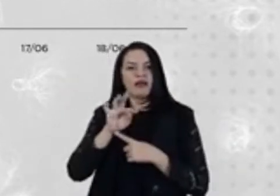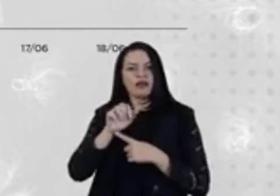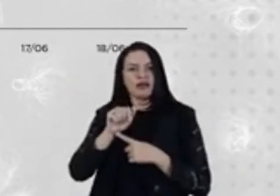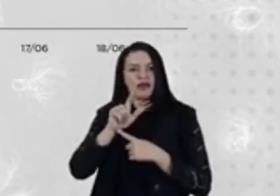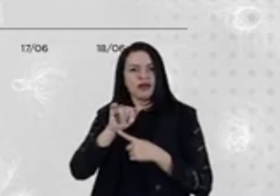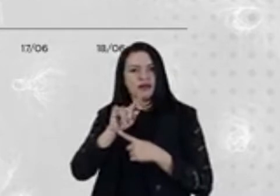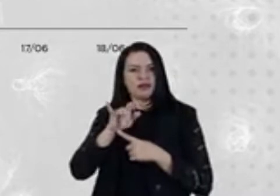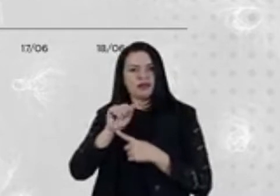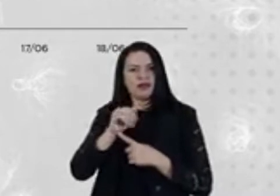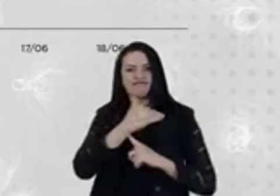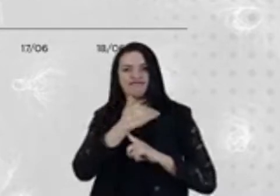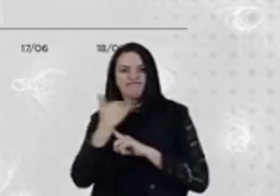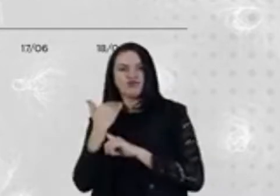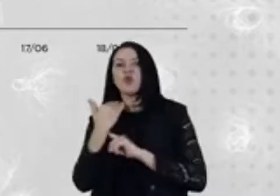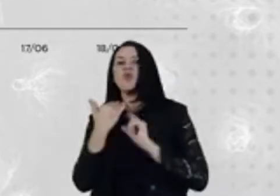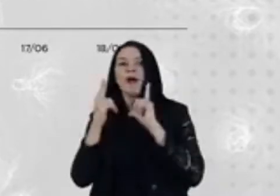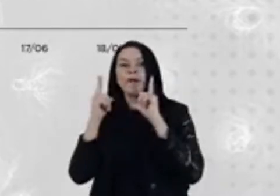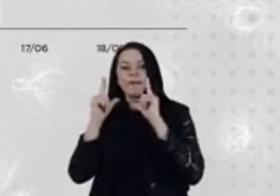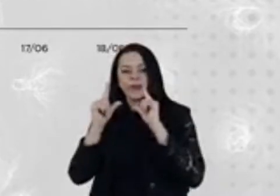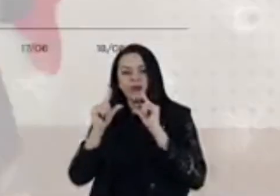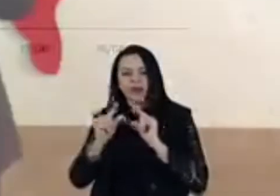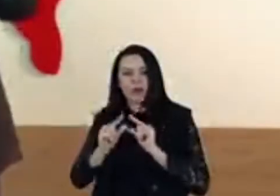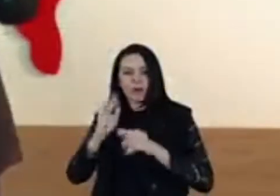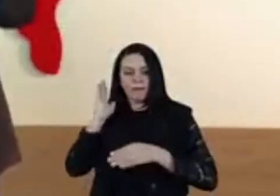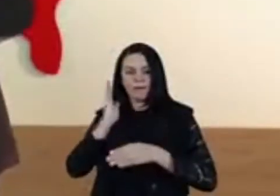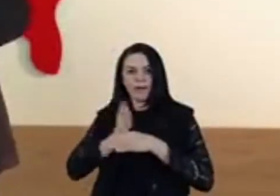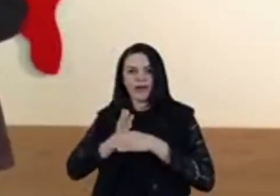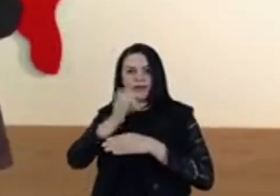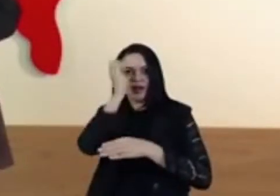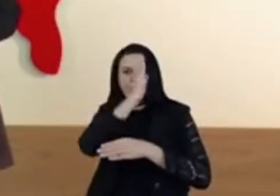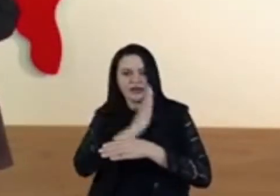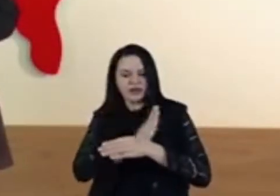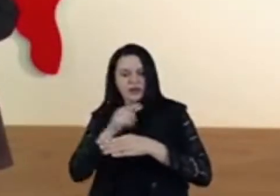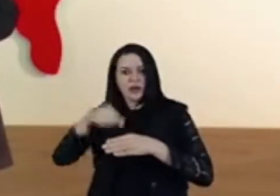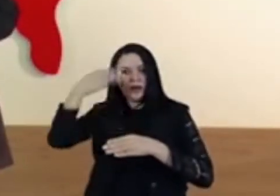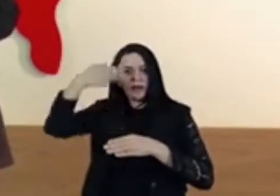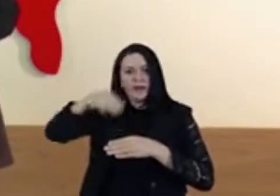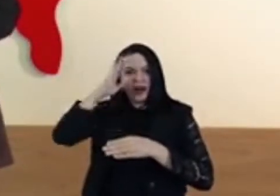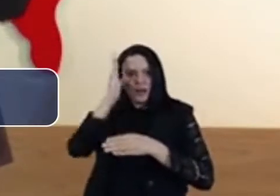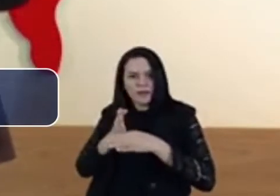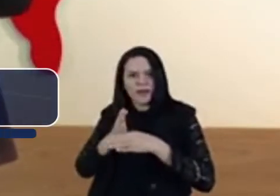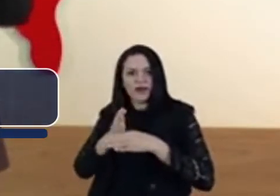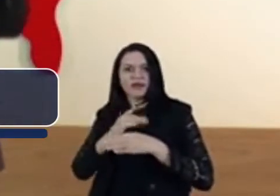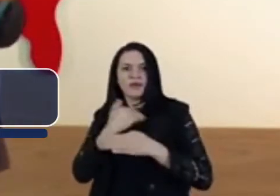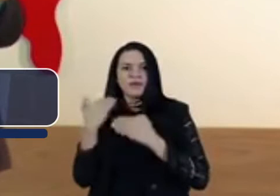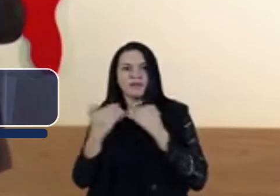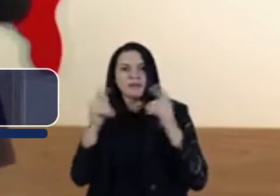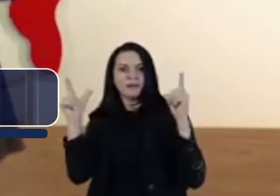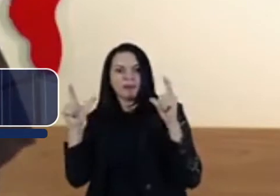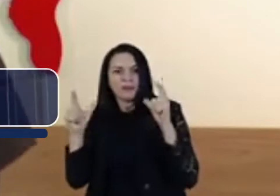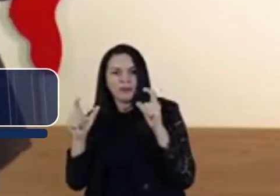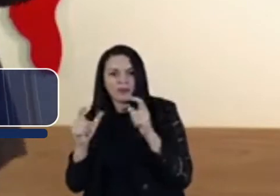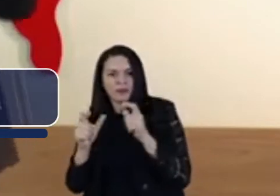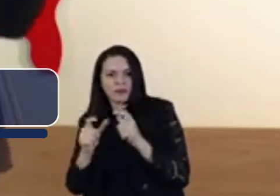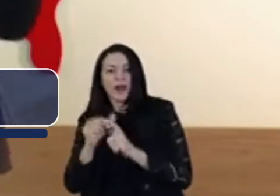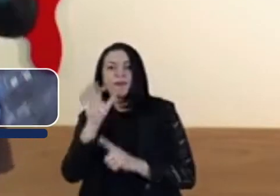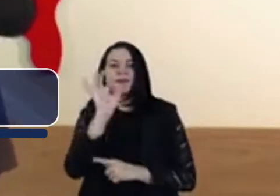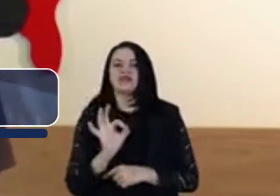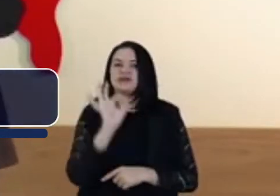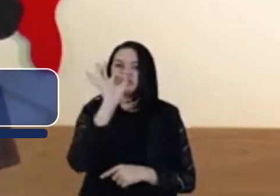uma das menores do país, cerca de metade da média brasileira, no que se refere a